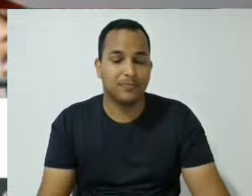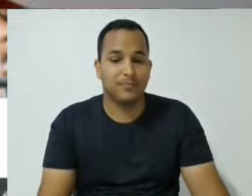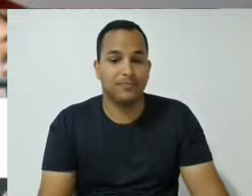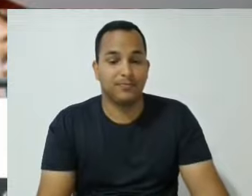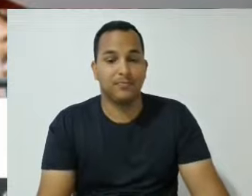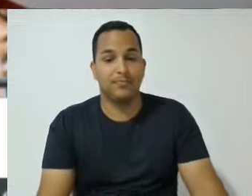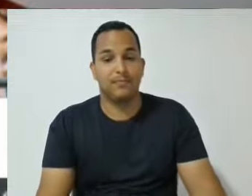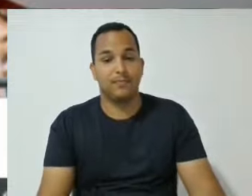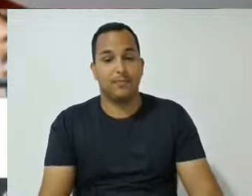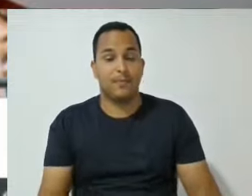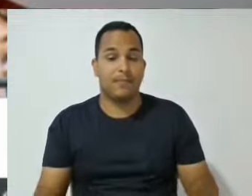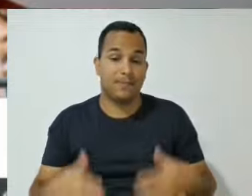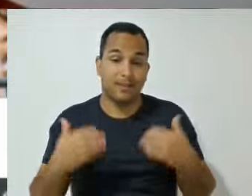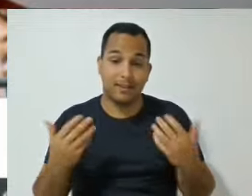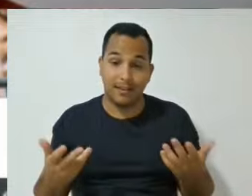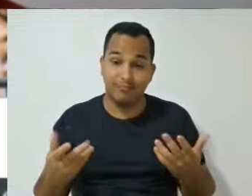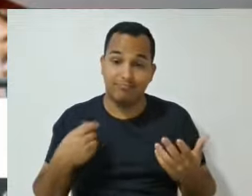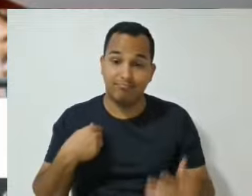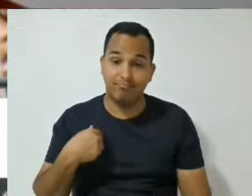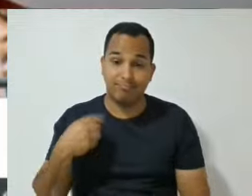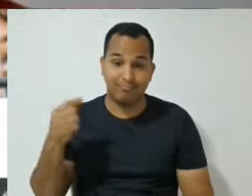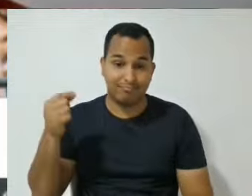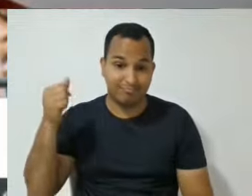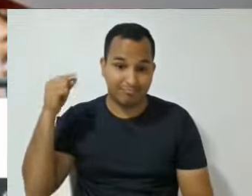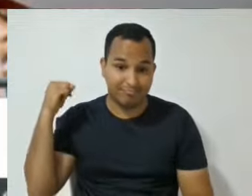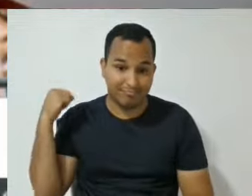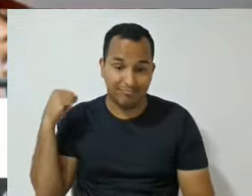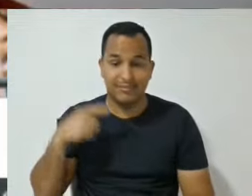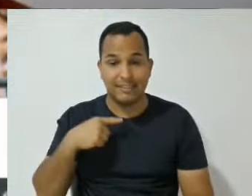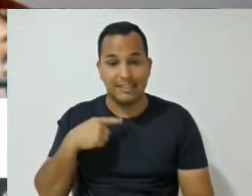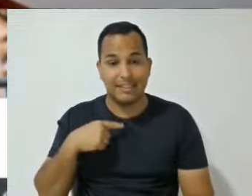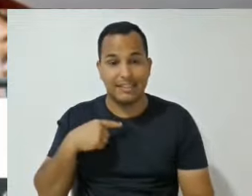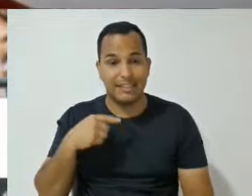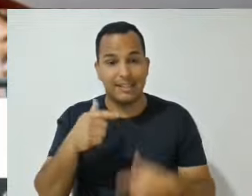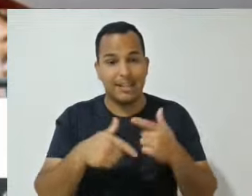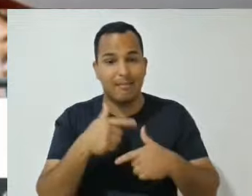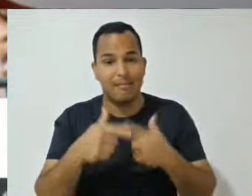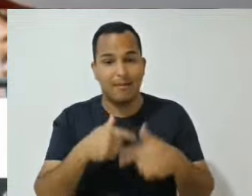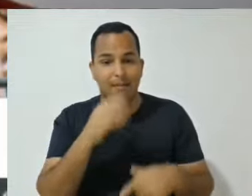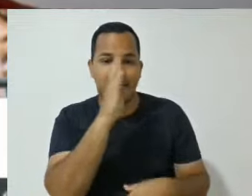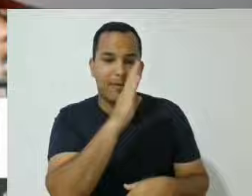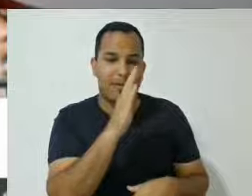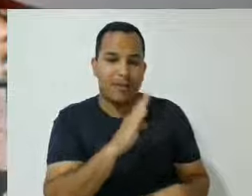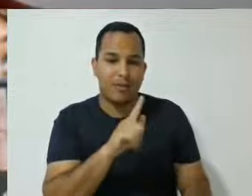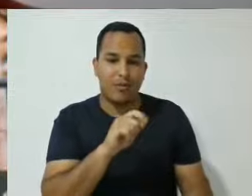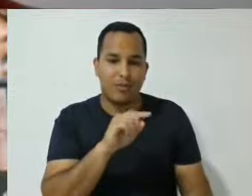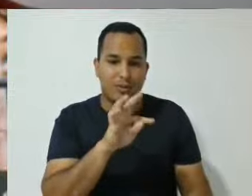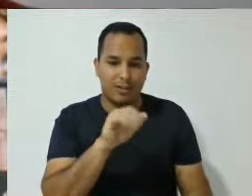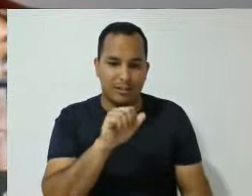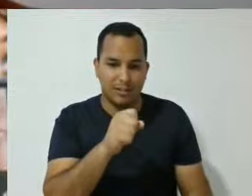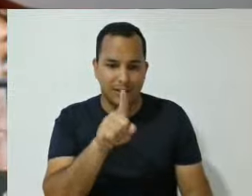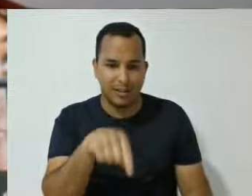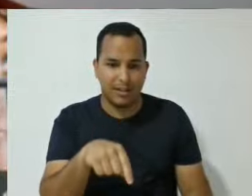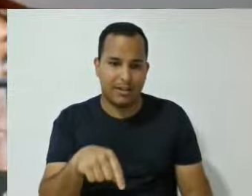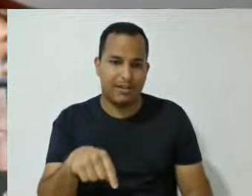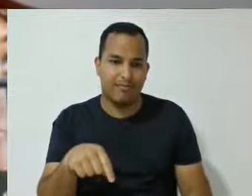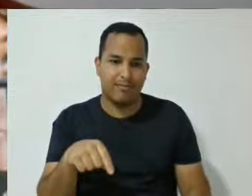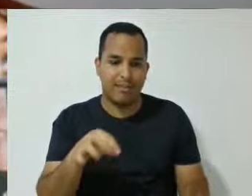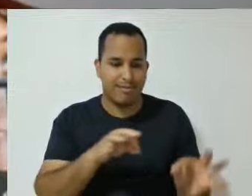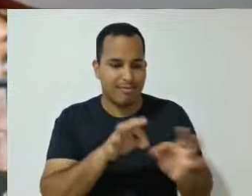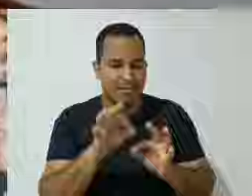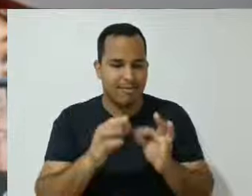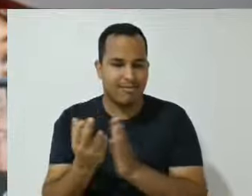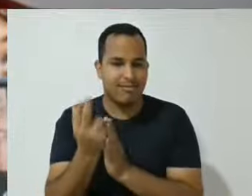tinha feito, na verdade, eu trabalhava na Brasil em Gotas, fazendo desenho técnico de moda e tal, e